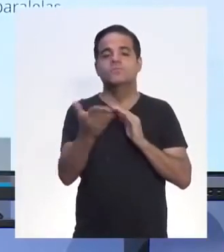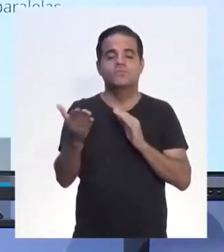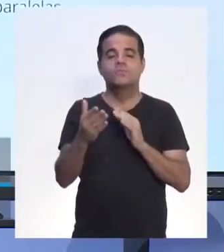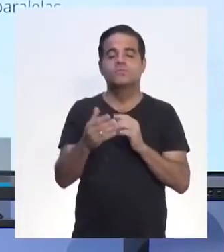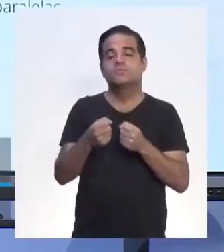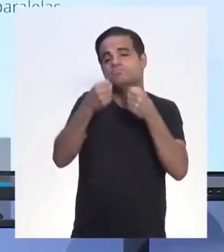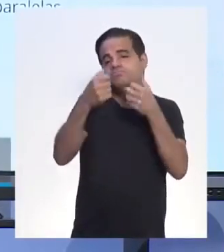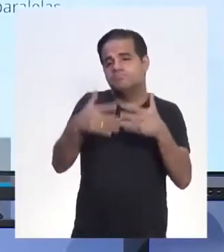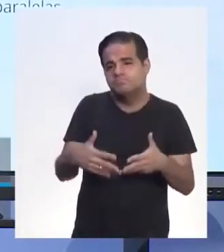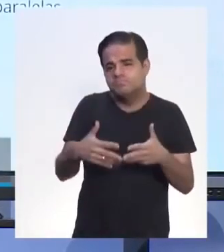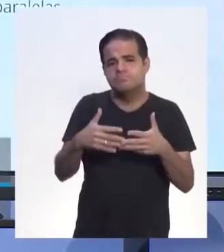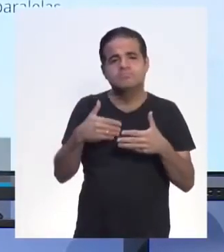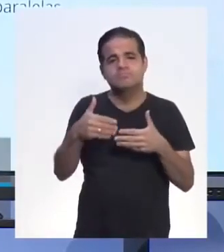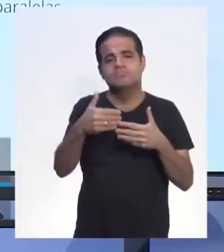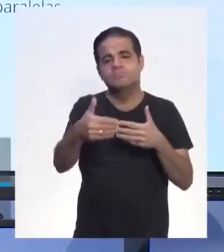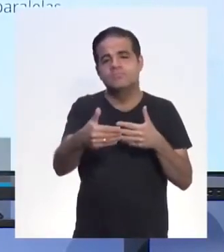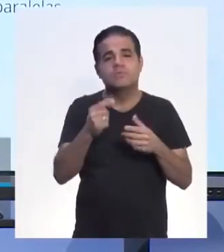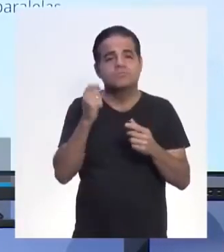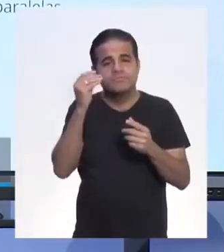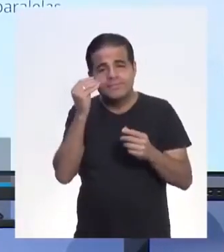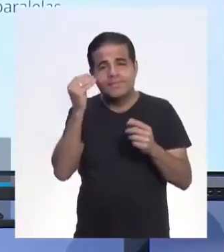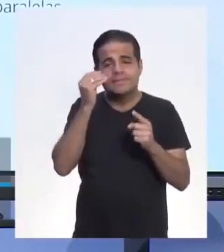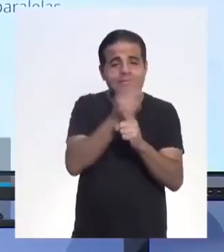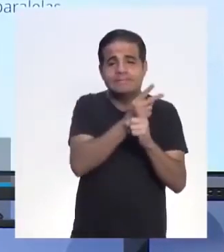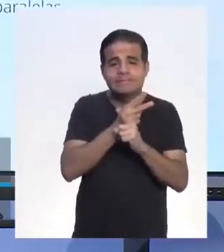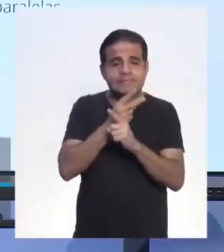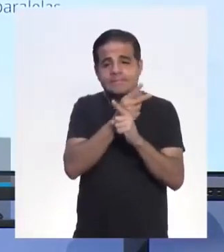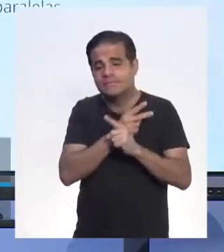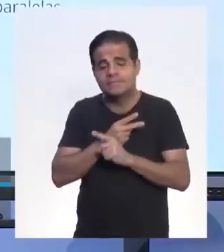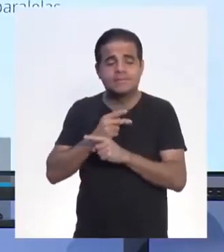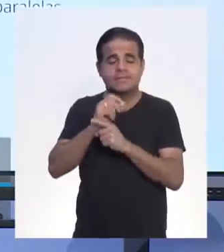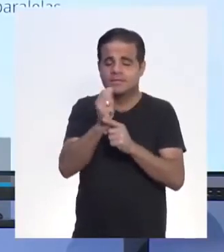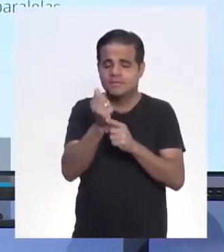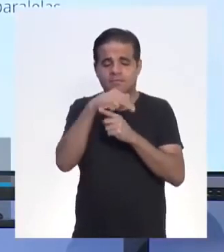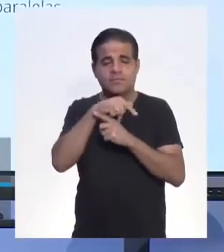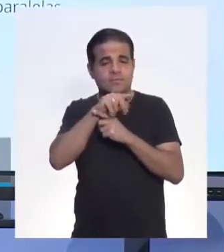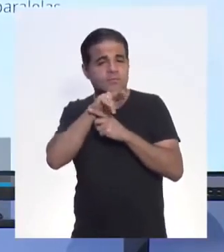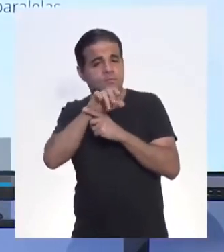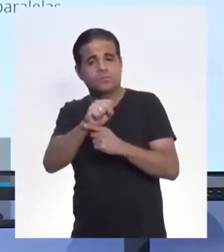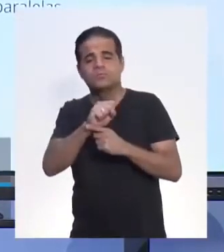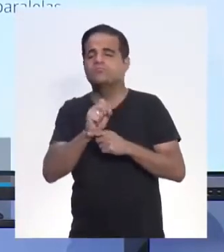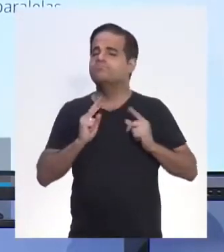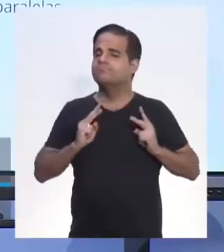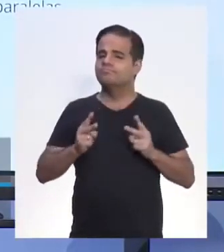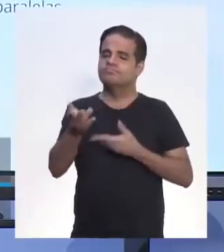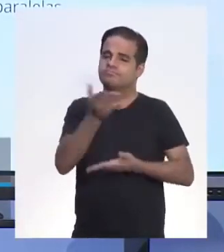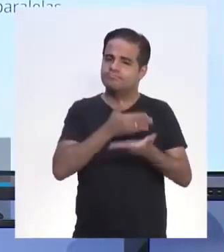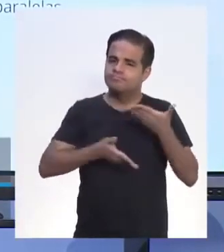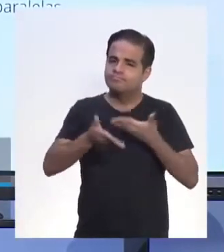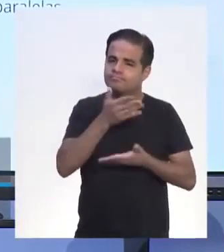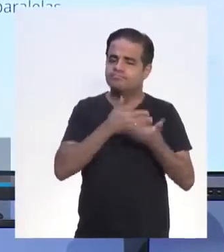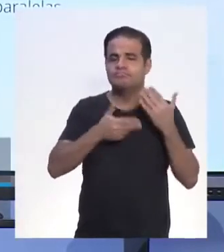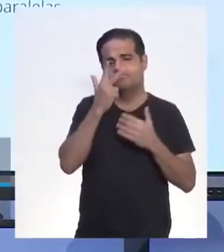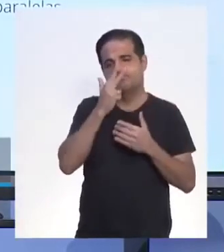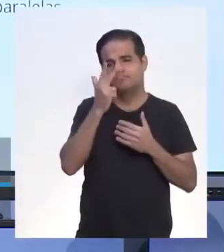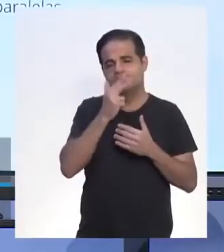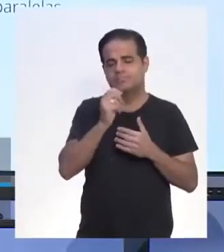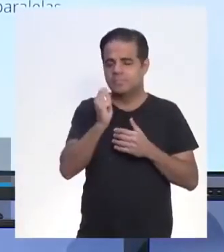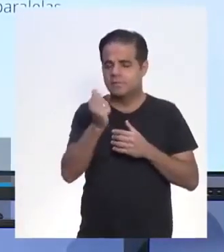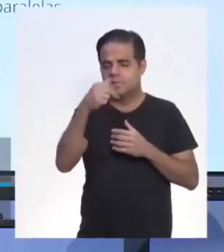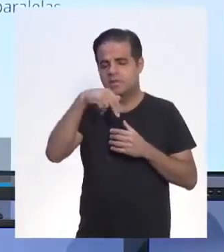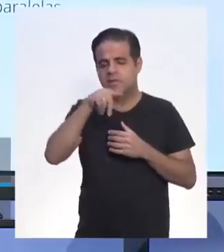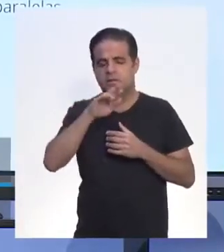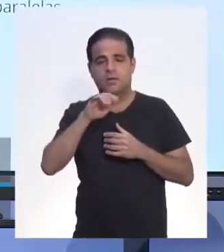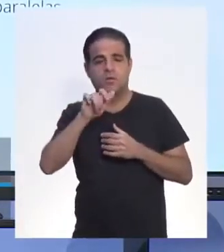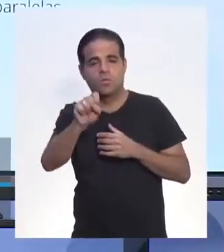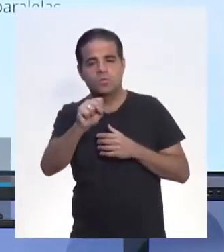de congruência, eu tentei localizar ângulos iguais. Então, sempre relacionando um ângulo parecido, um ângulo igual ao